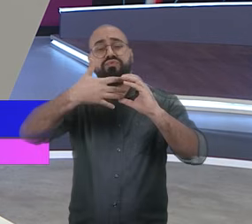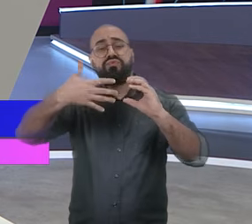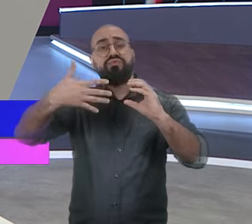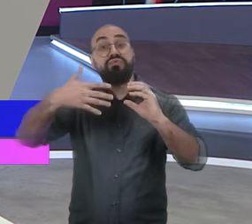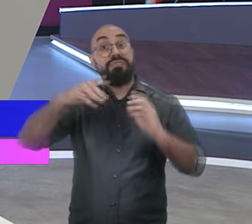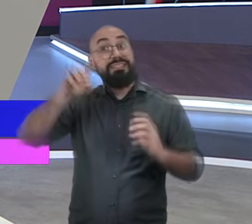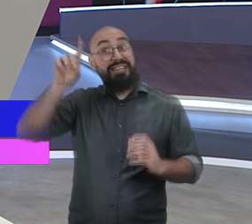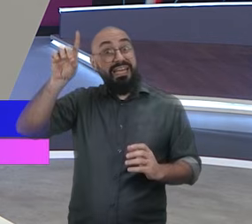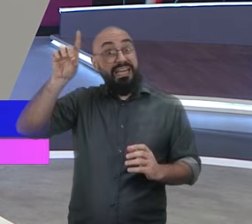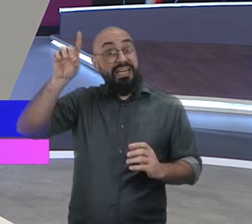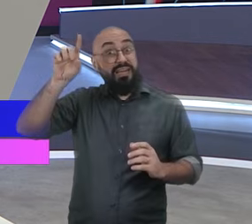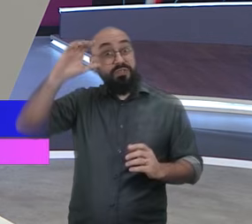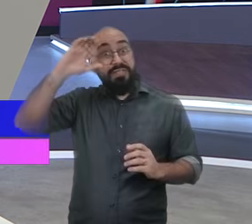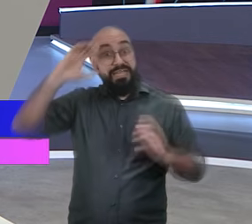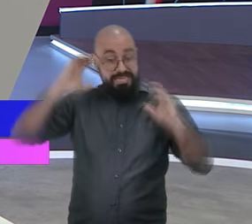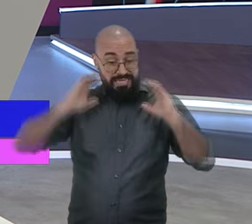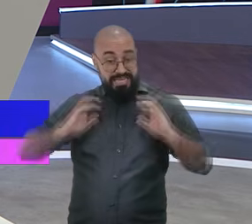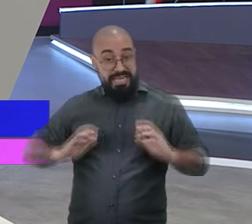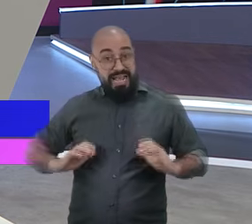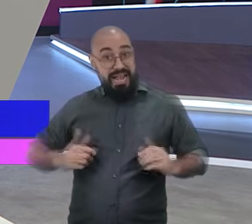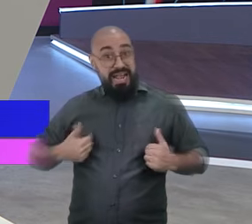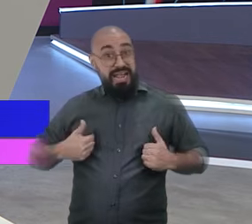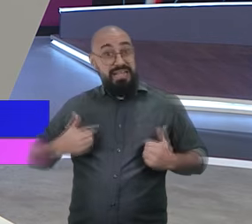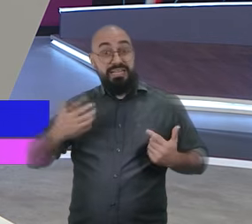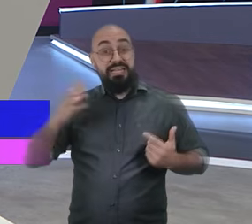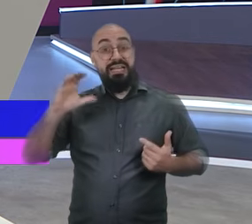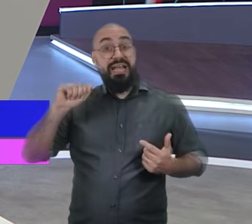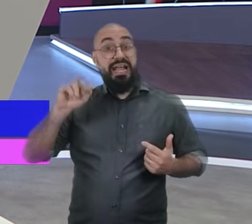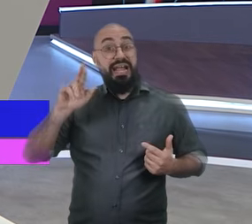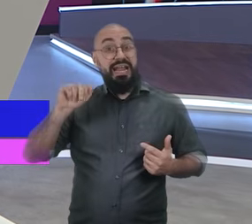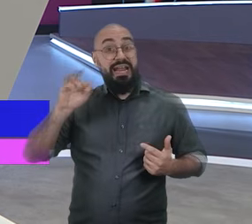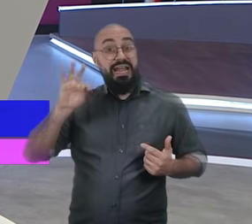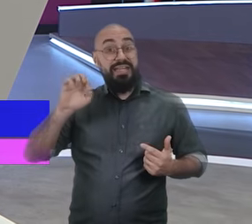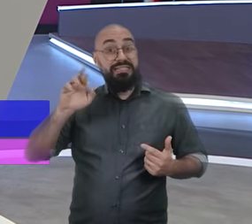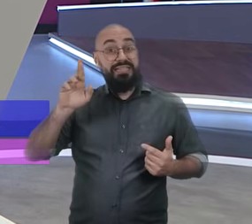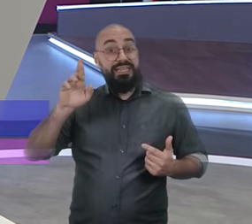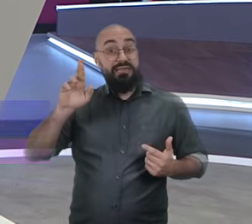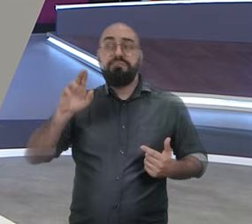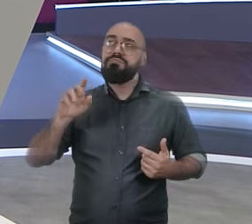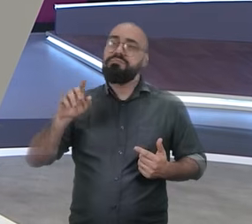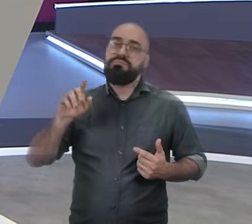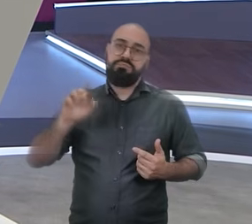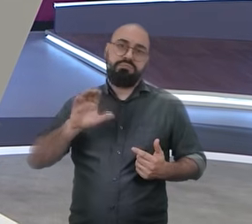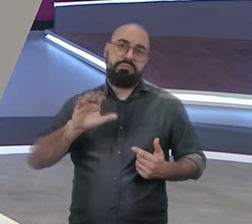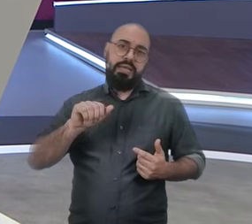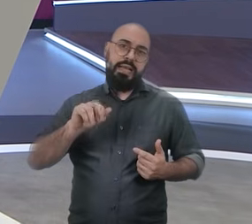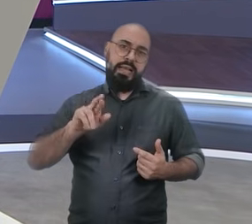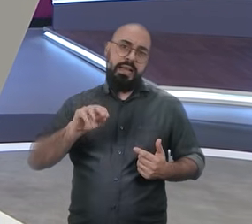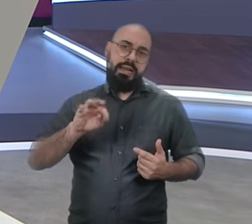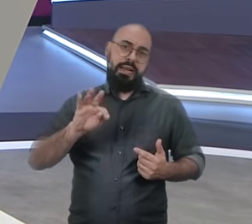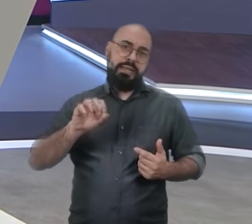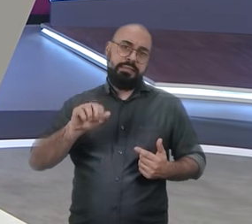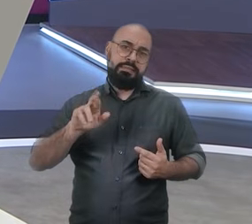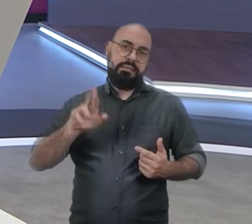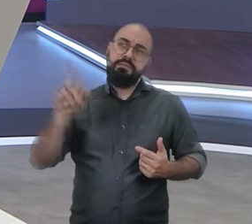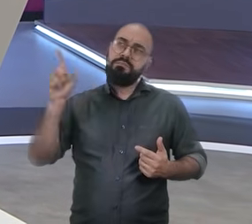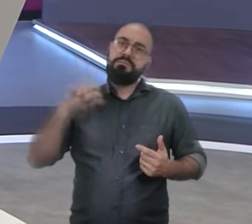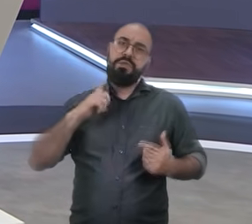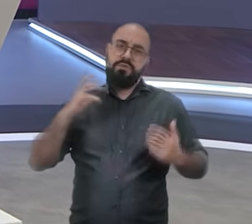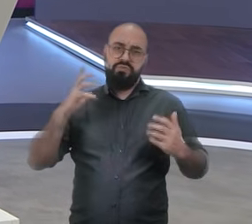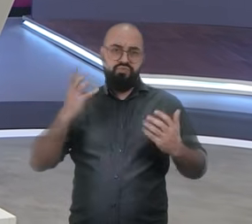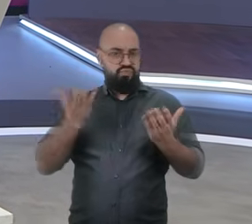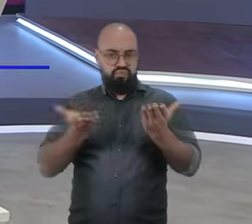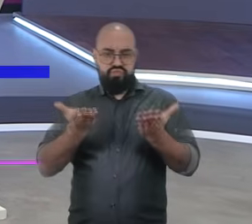Deus. Para muitas pessoas, essas duas características estão em conflito ou estão em confronto. Mas na Bíblia não tem